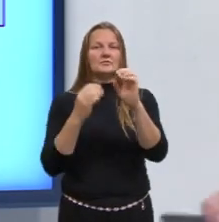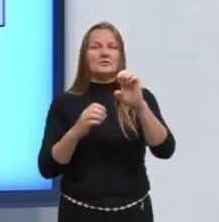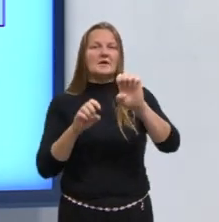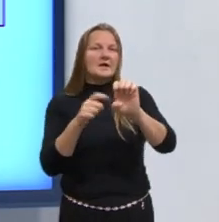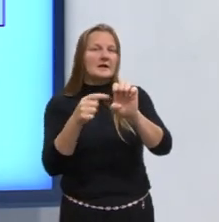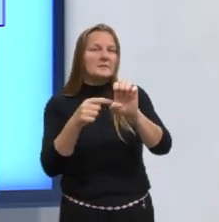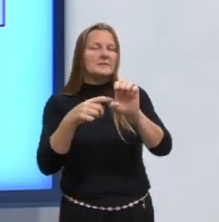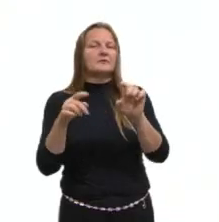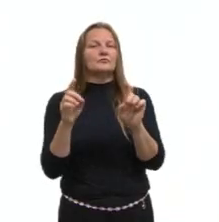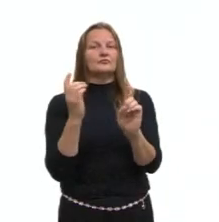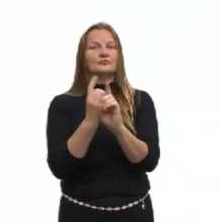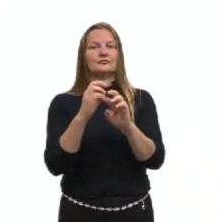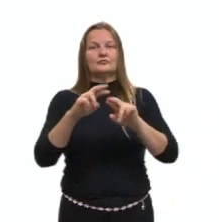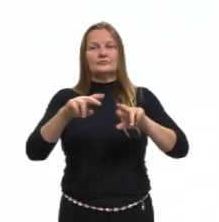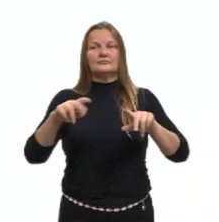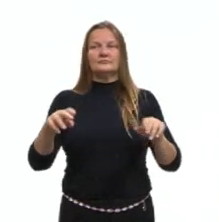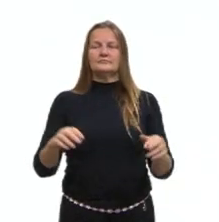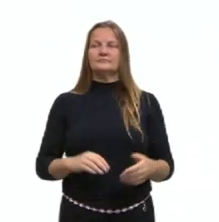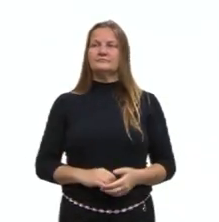outras coisas